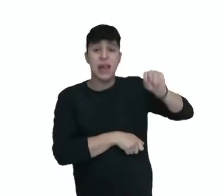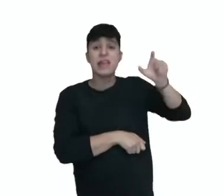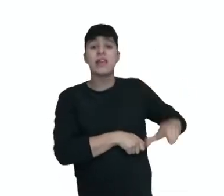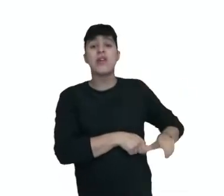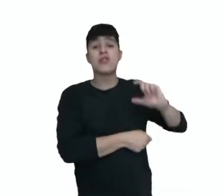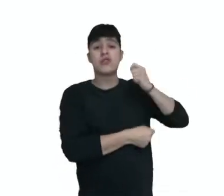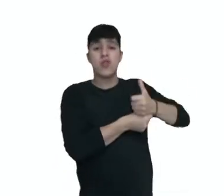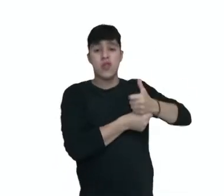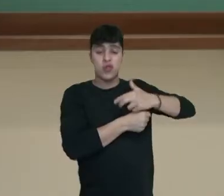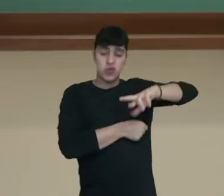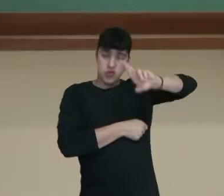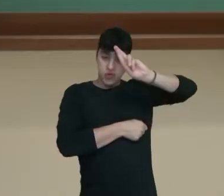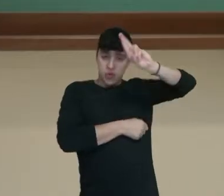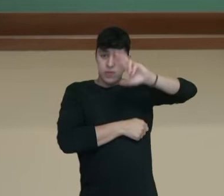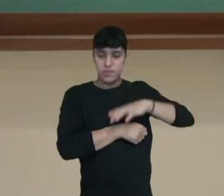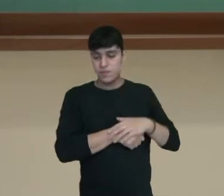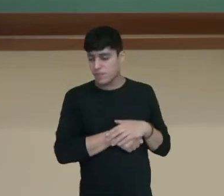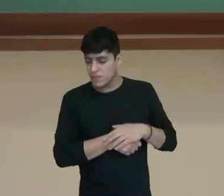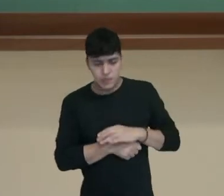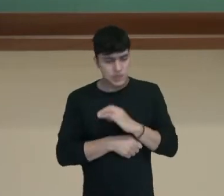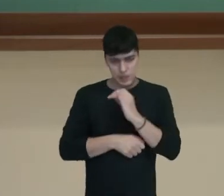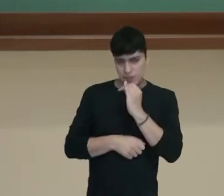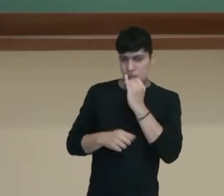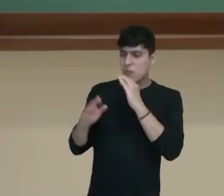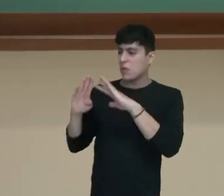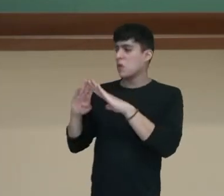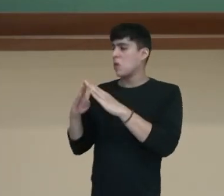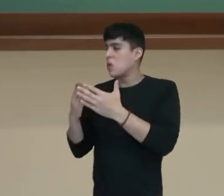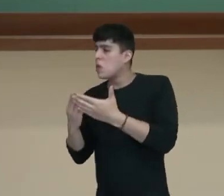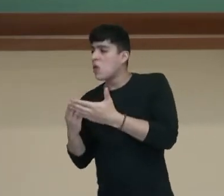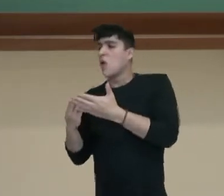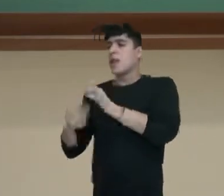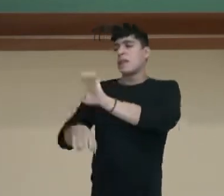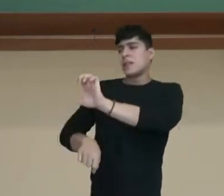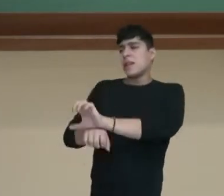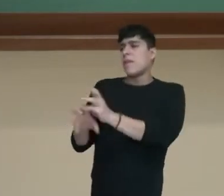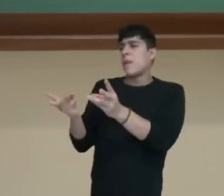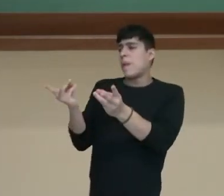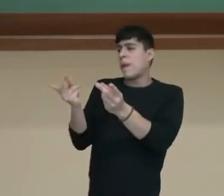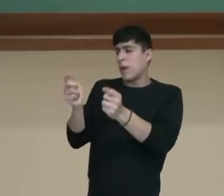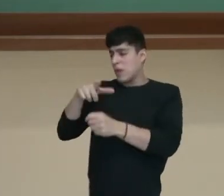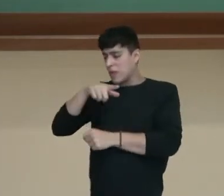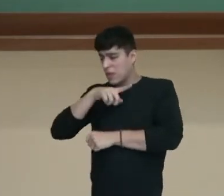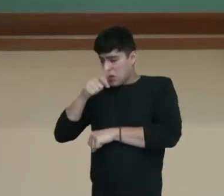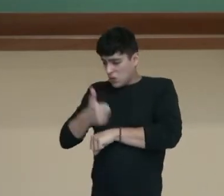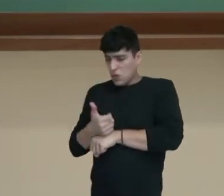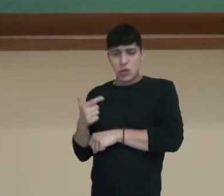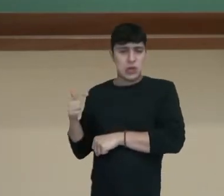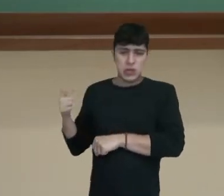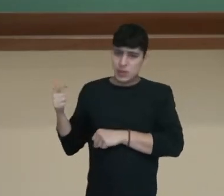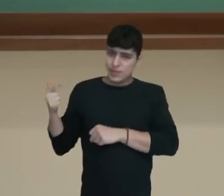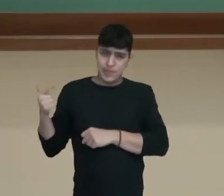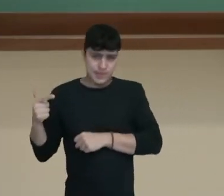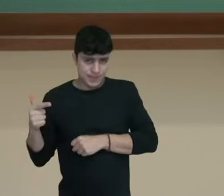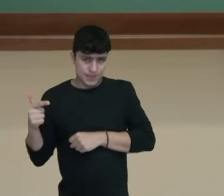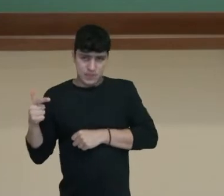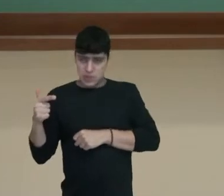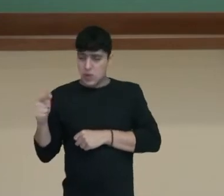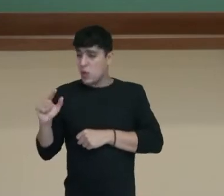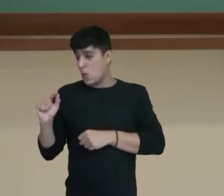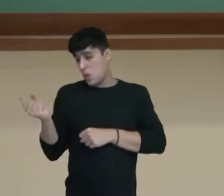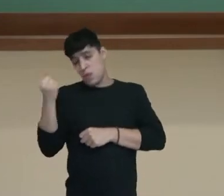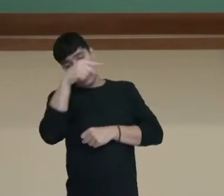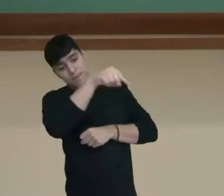proprietários. Então, tá falando assim: ah, quem que é dono da escola estadual, tal, né? Não é ninguém específico, mas numa